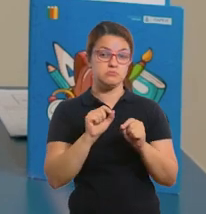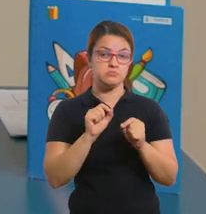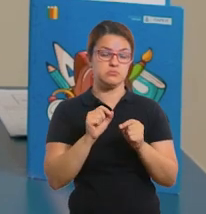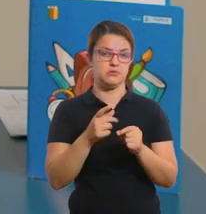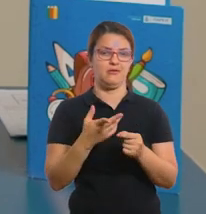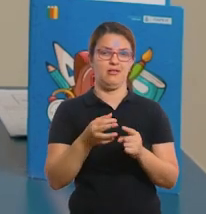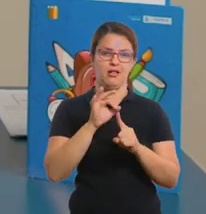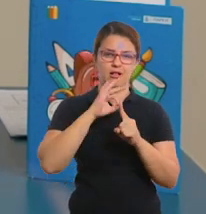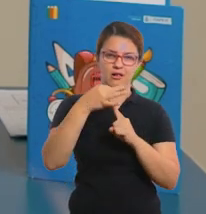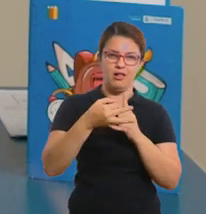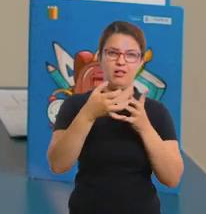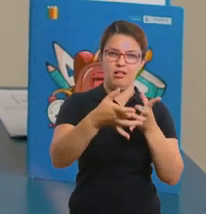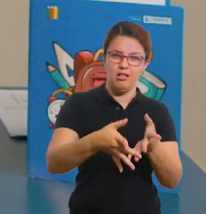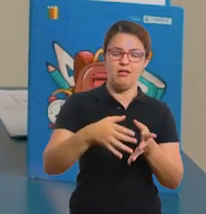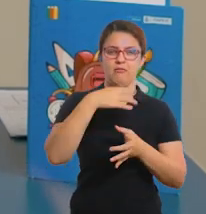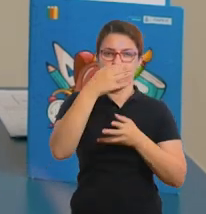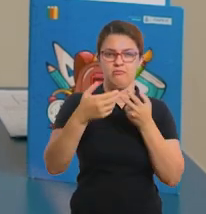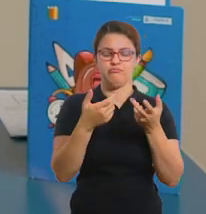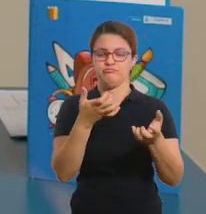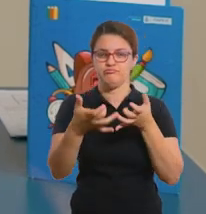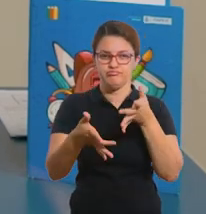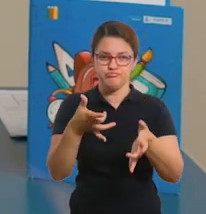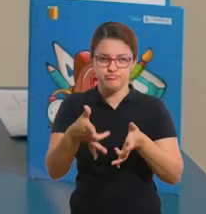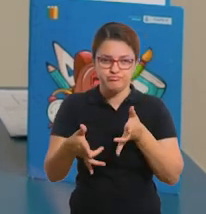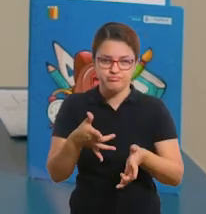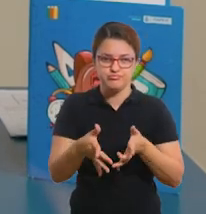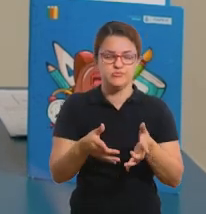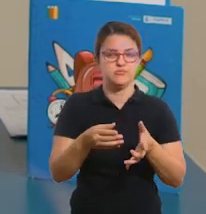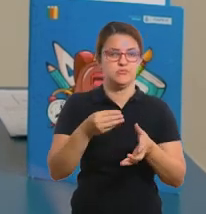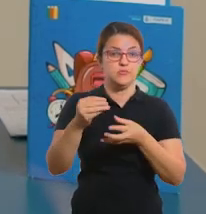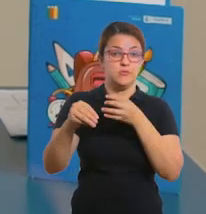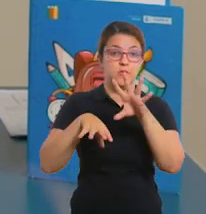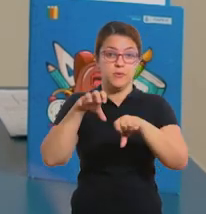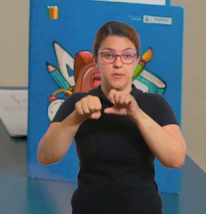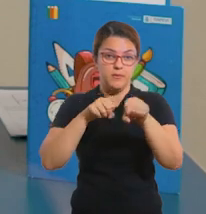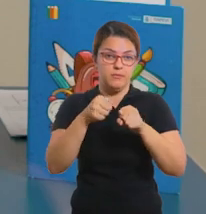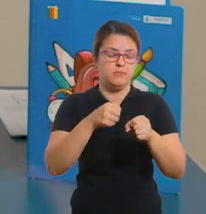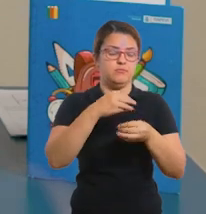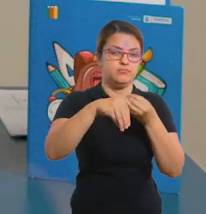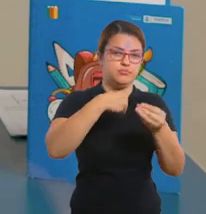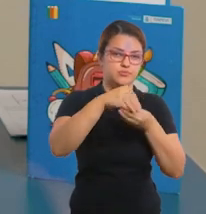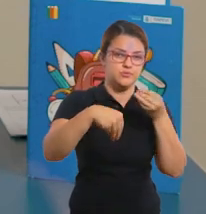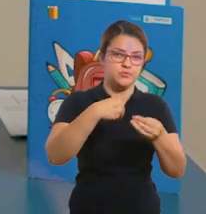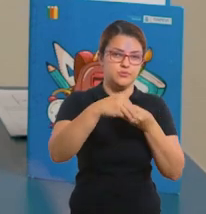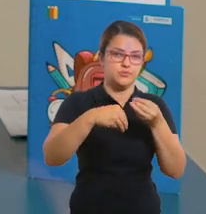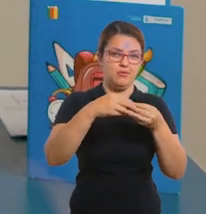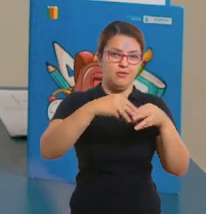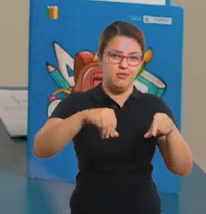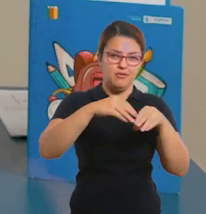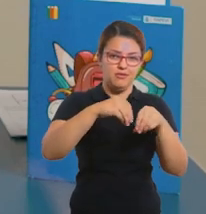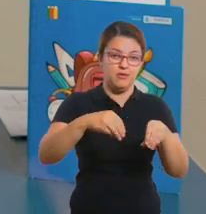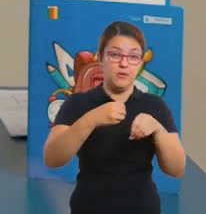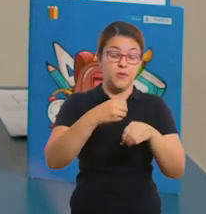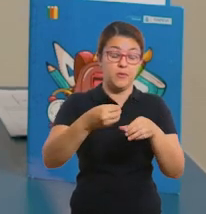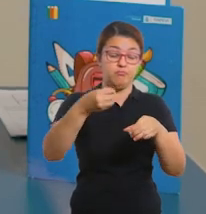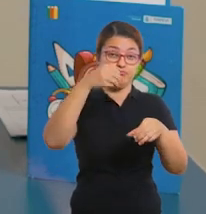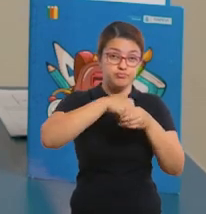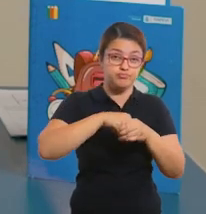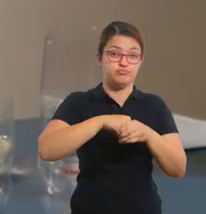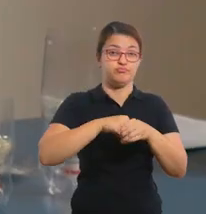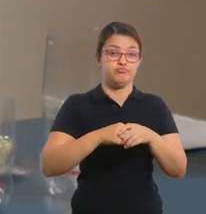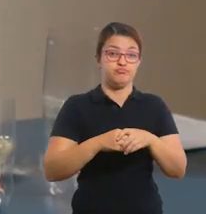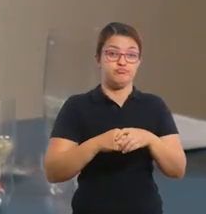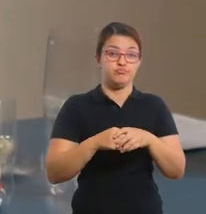orgânica, cascas e restos de frutas, verduras e plantas para a formação de um fertilizante ou adubo para